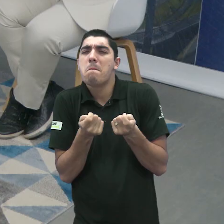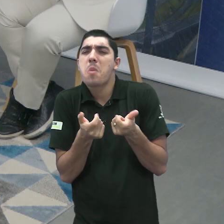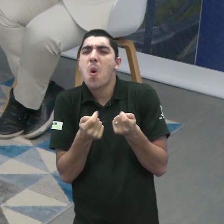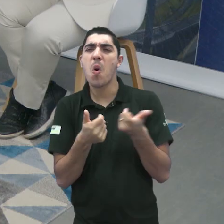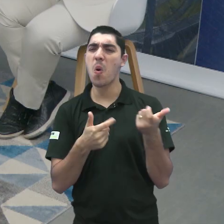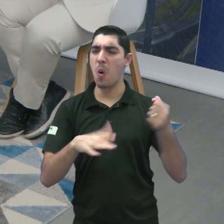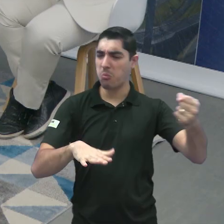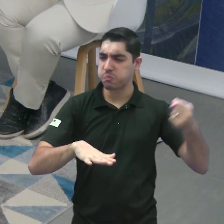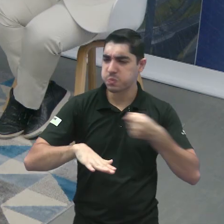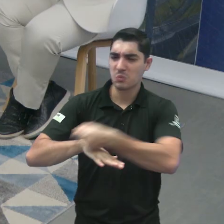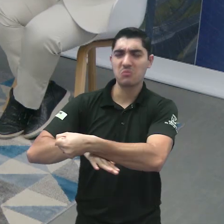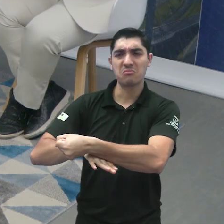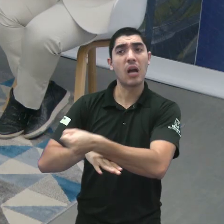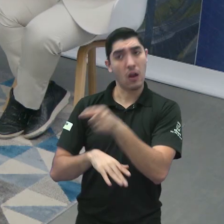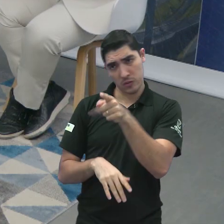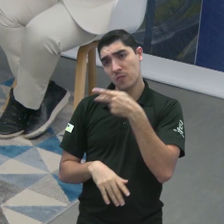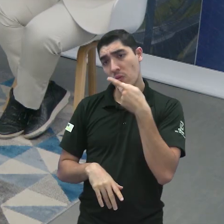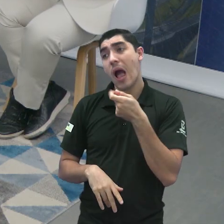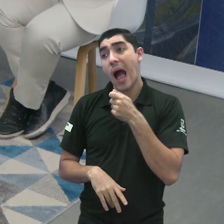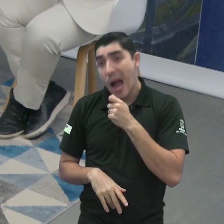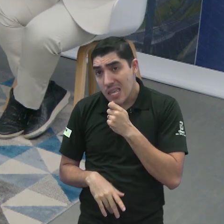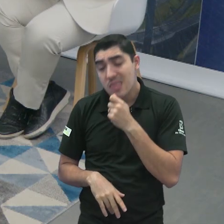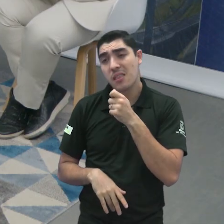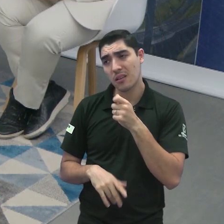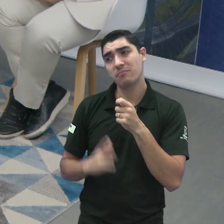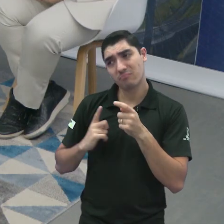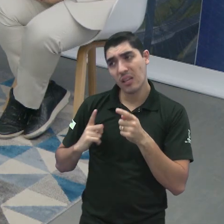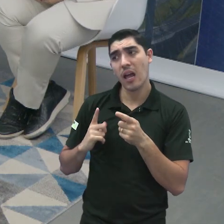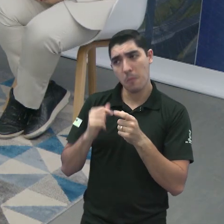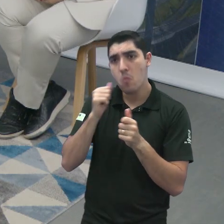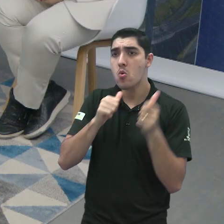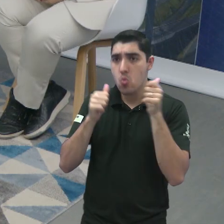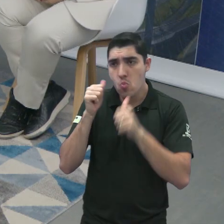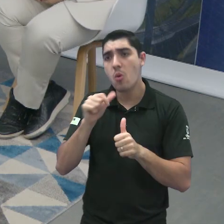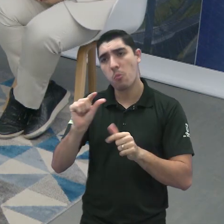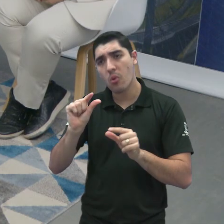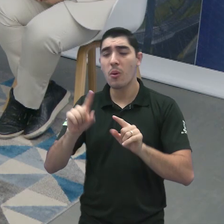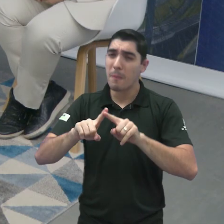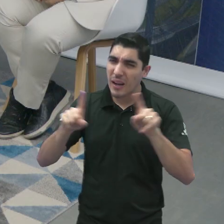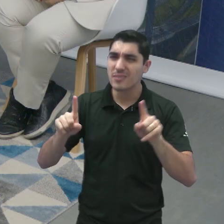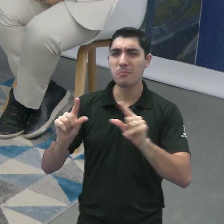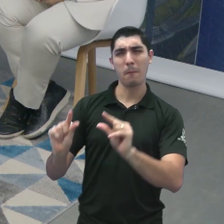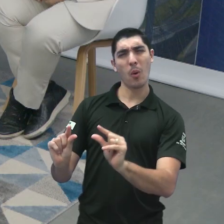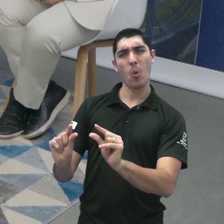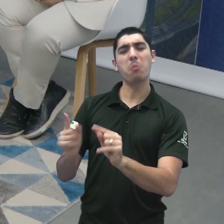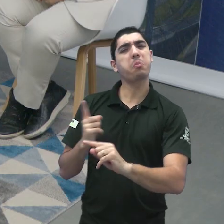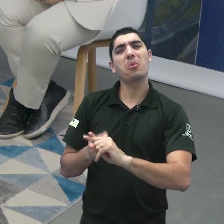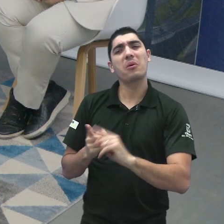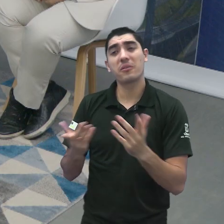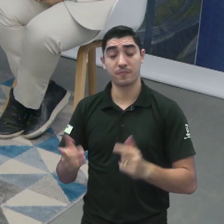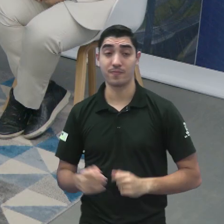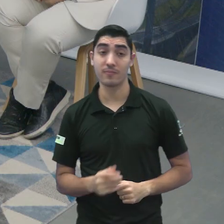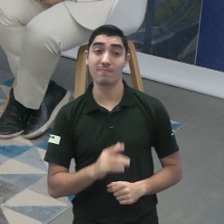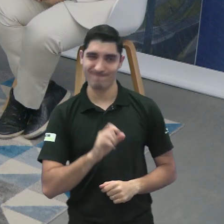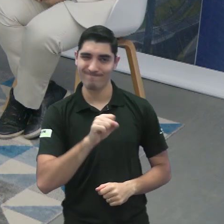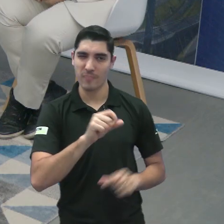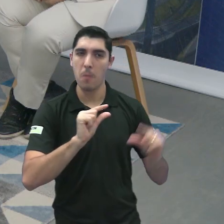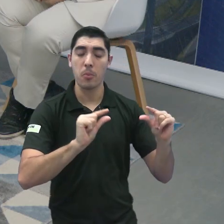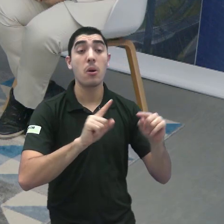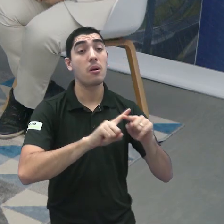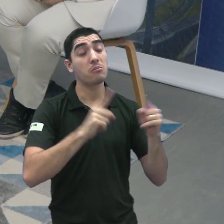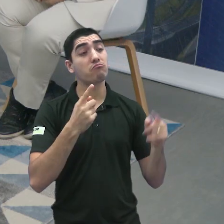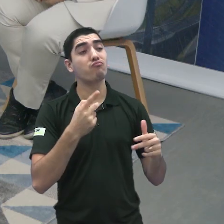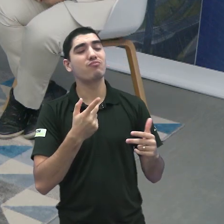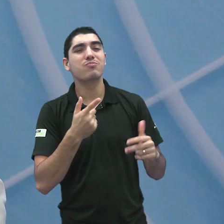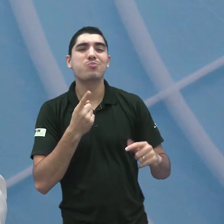baixa? Você disse que tem ainda, mas ainda é baixa, né? Sim, ainda é baixa. Eu acredito que pela forma como é